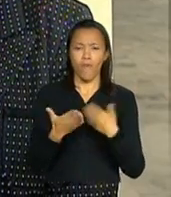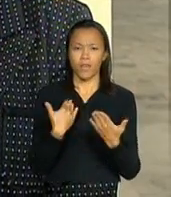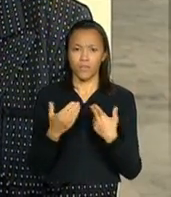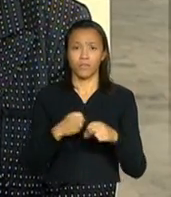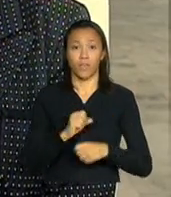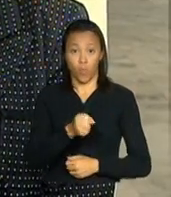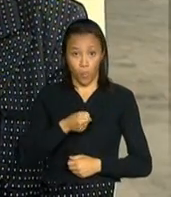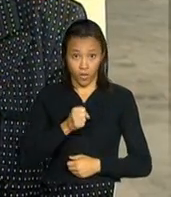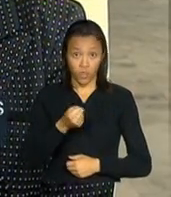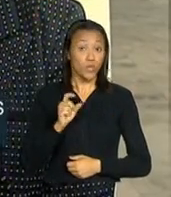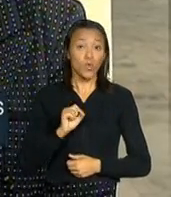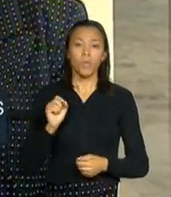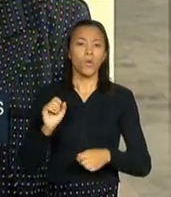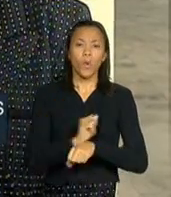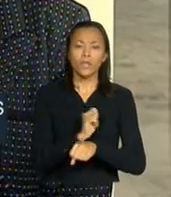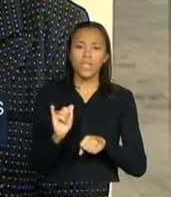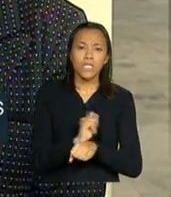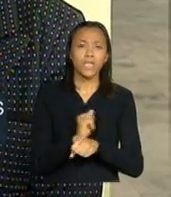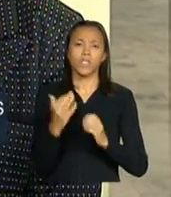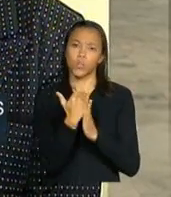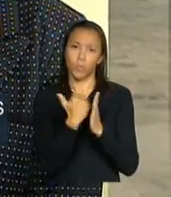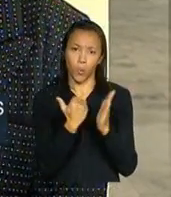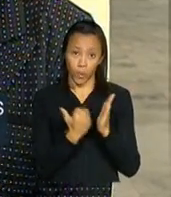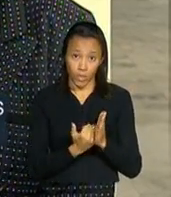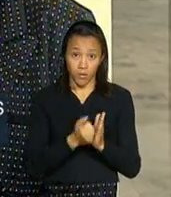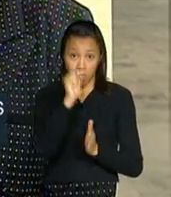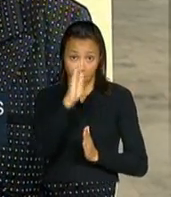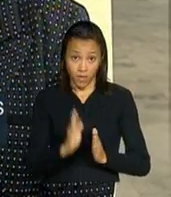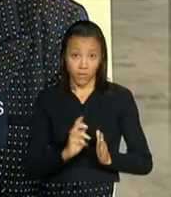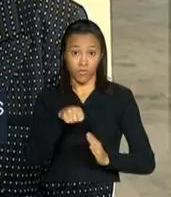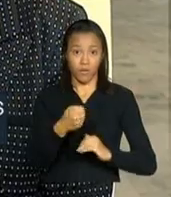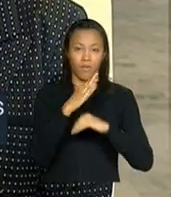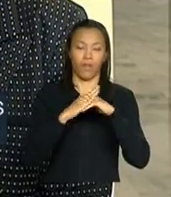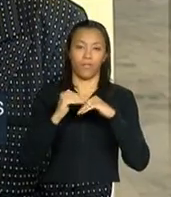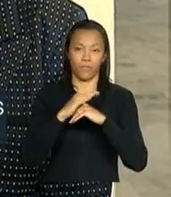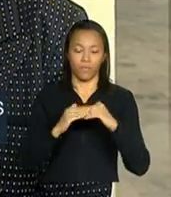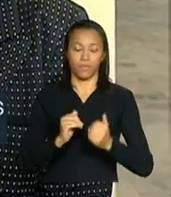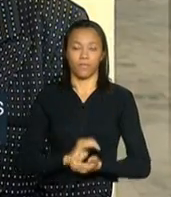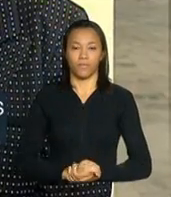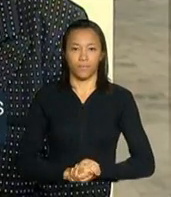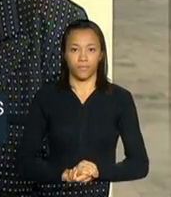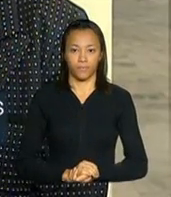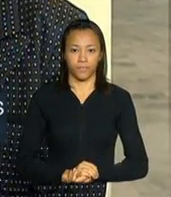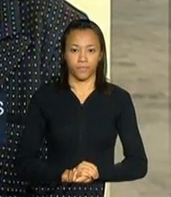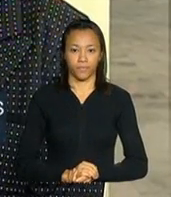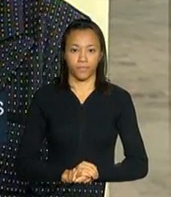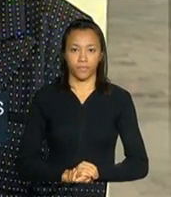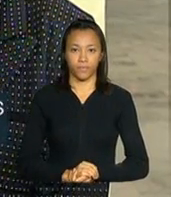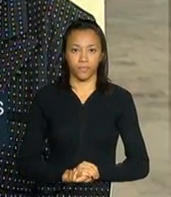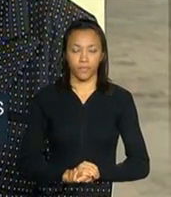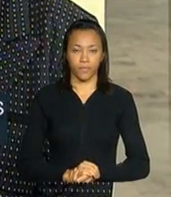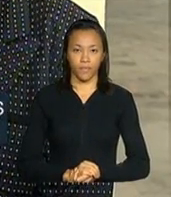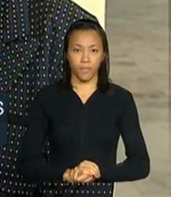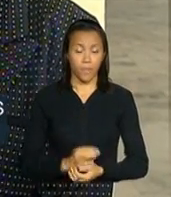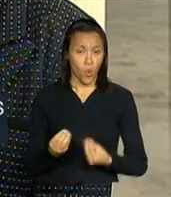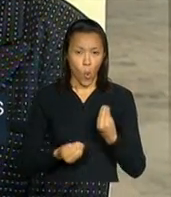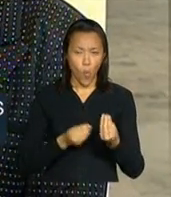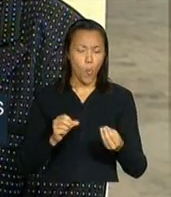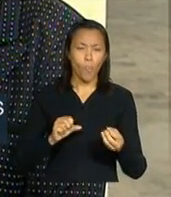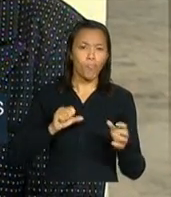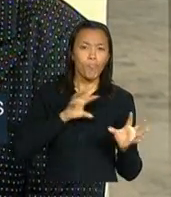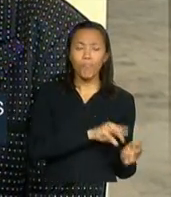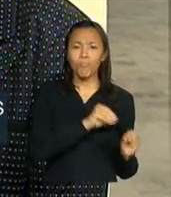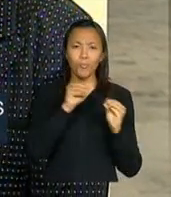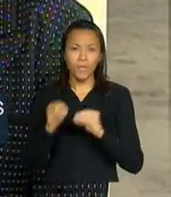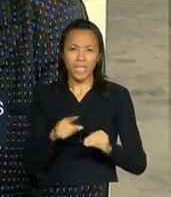imprensa sobre as ações do programa Brasil Carinhoso para mudar a realidade tirar essas crianças na